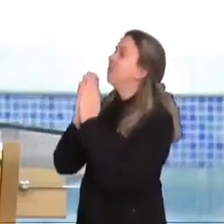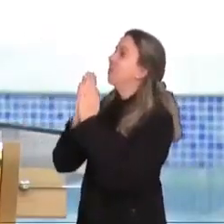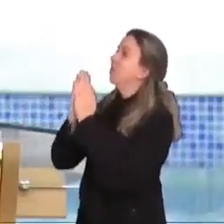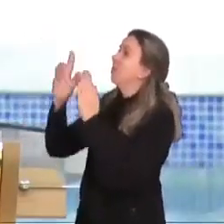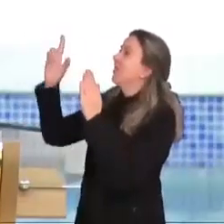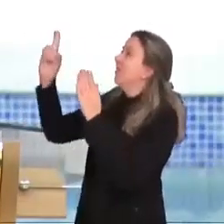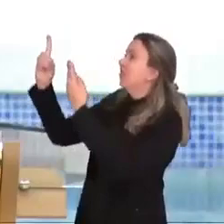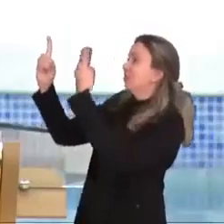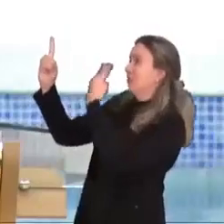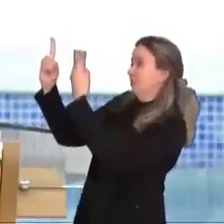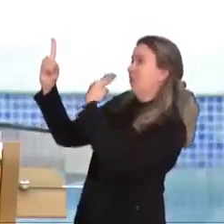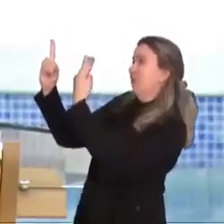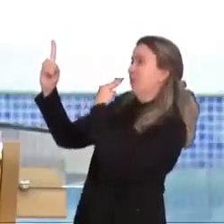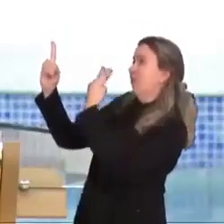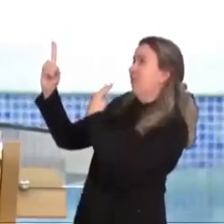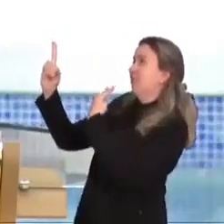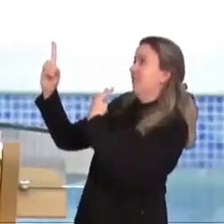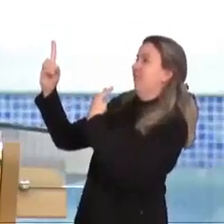Deus cerrou o céu.